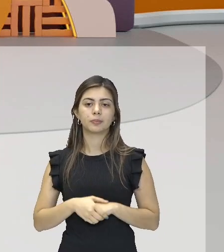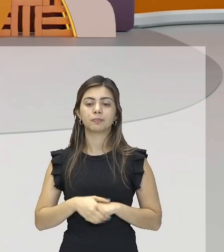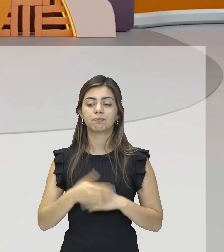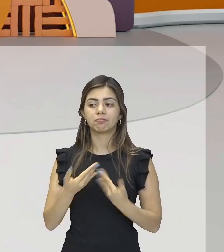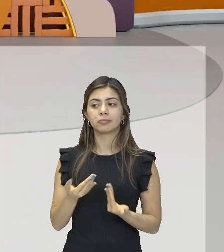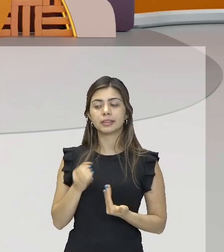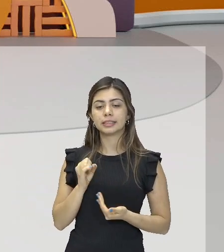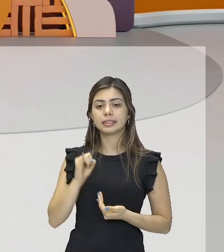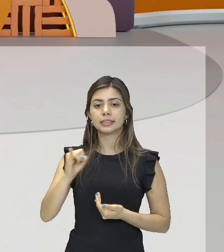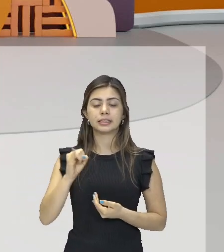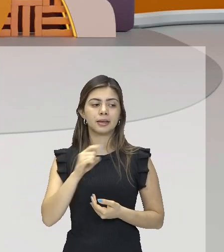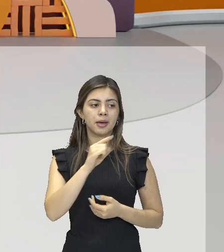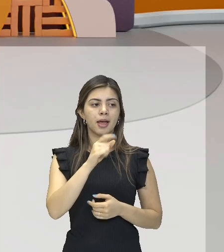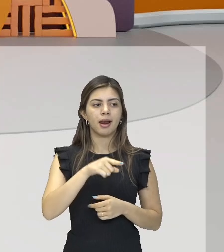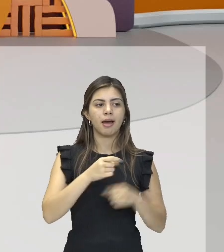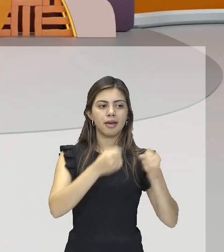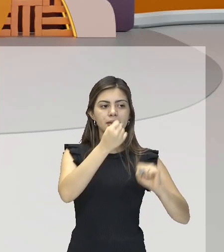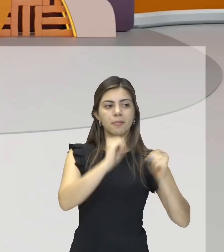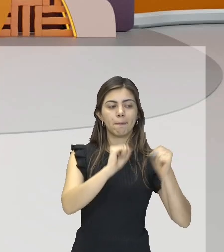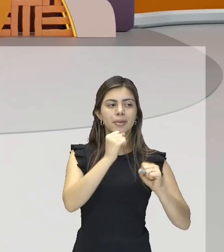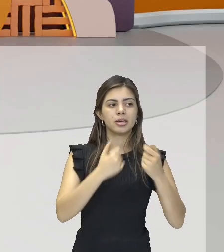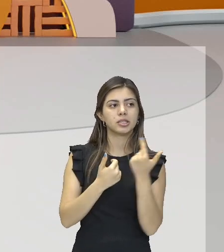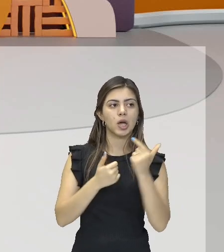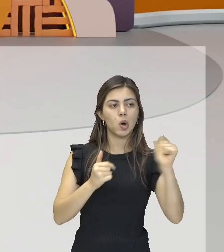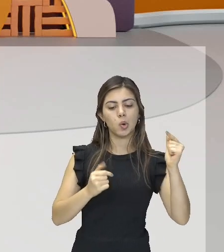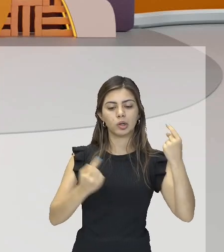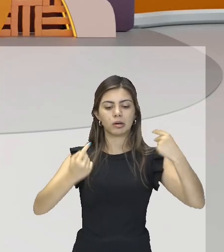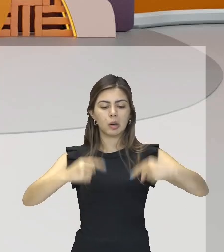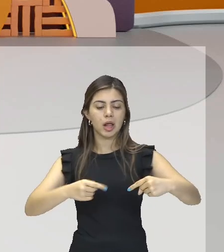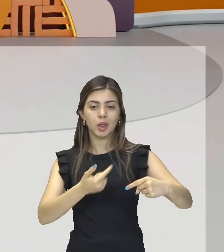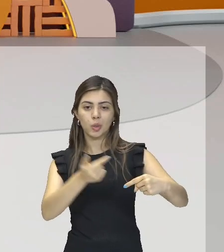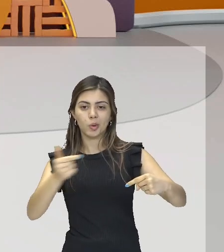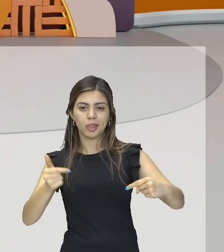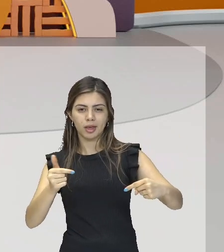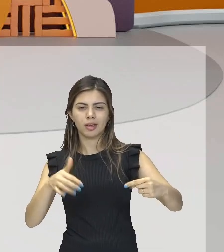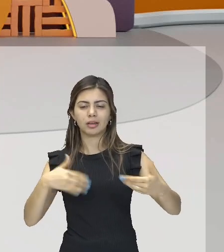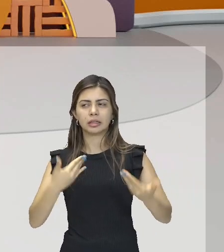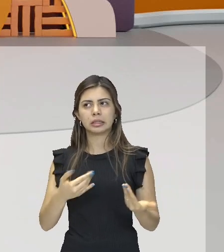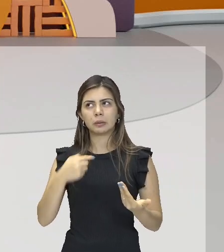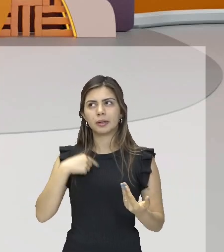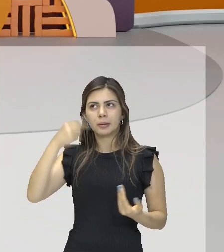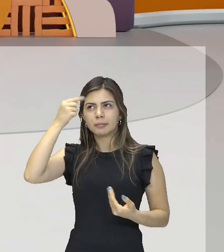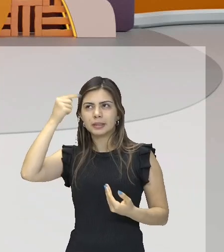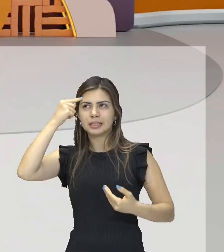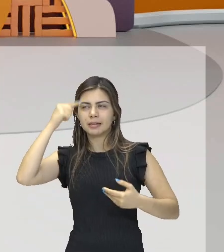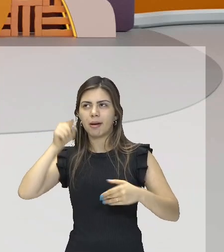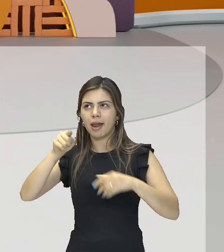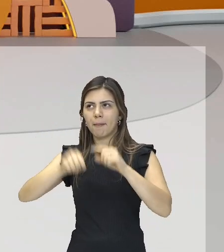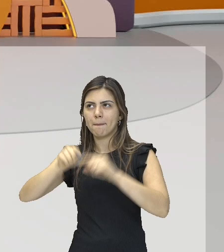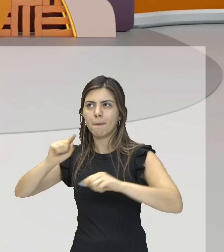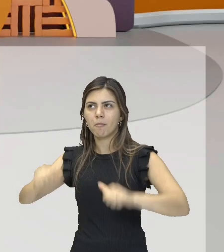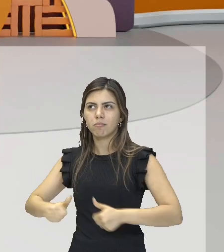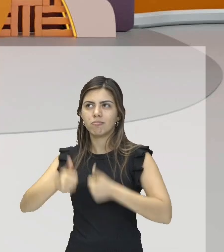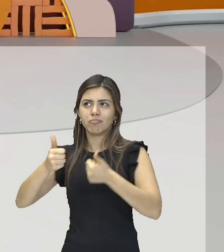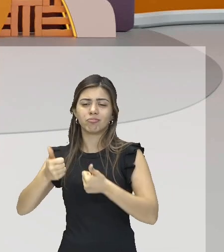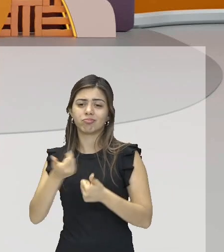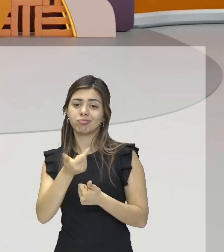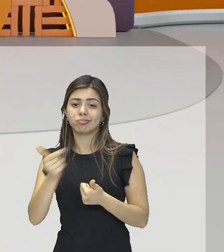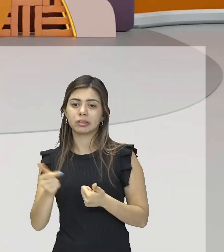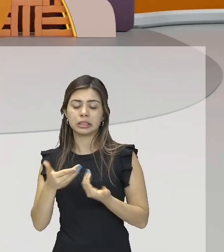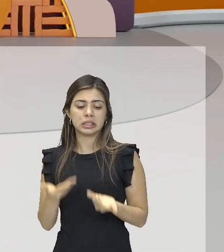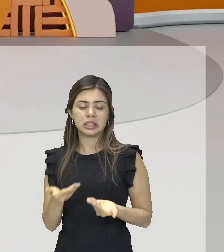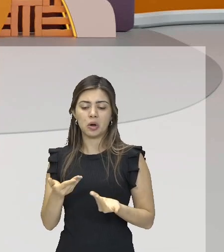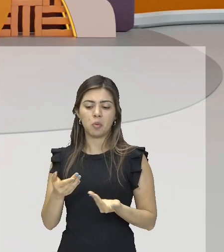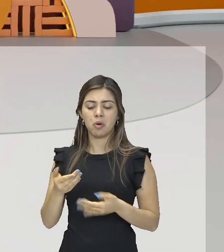ali uma concorrência, eu não vou ter a ideia de melhorar o meu produto. Então, o que eu oferecer